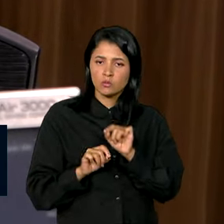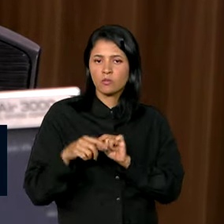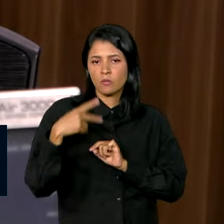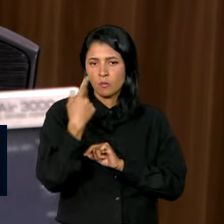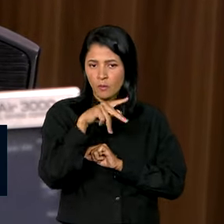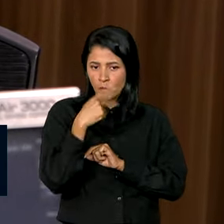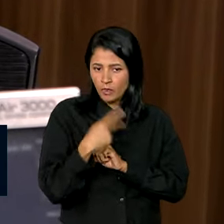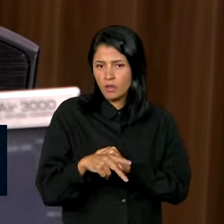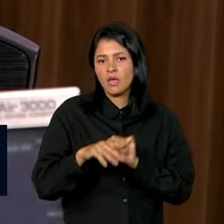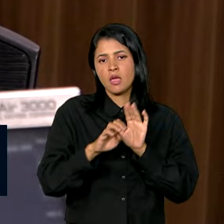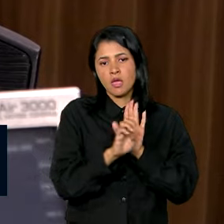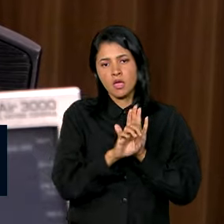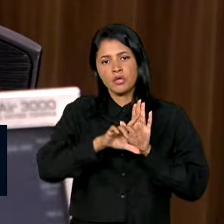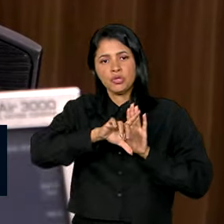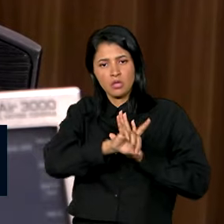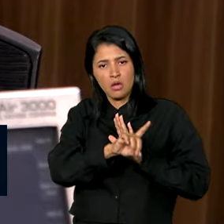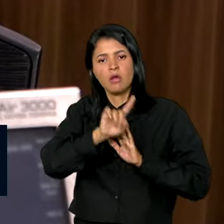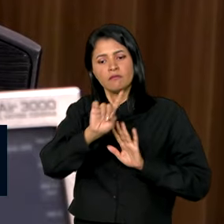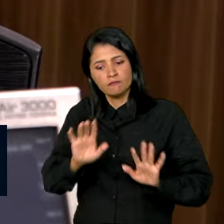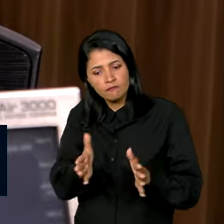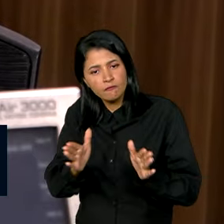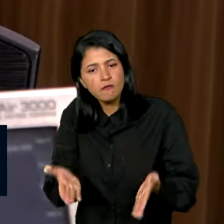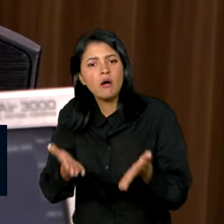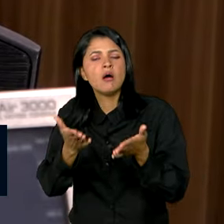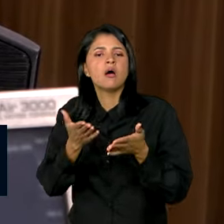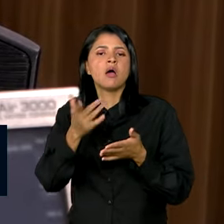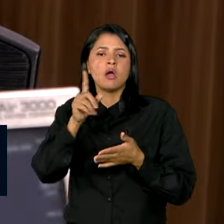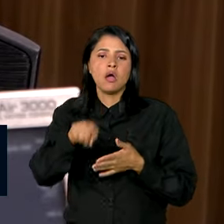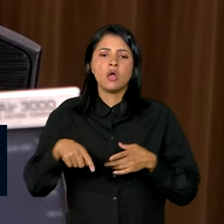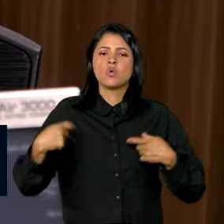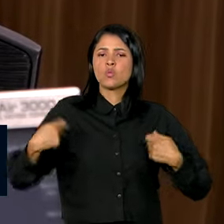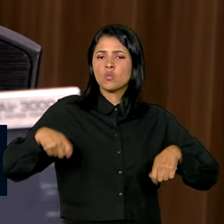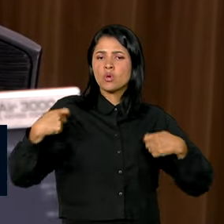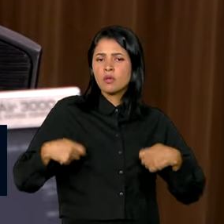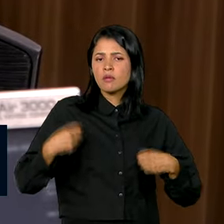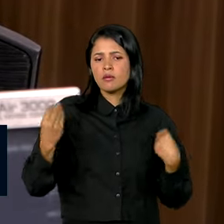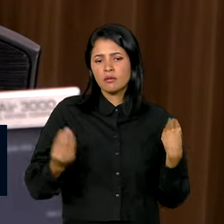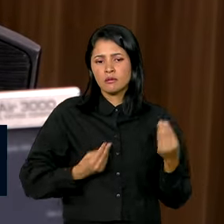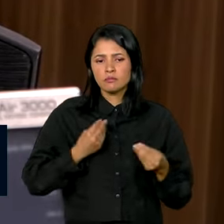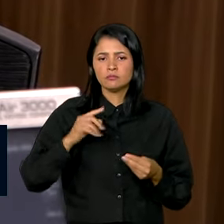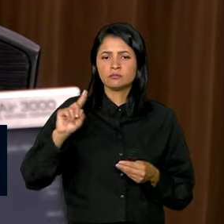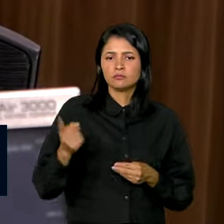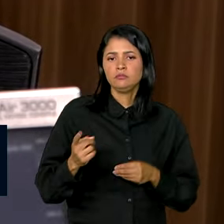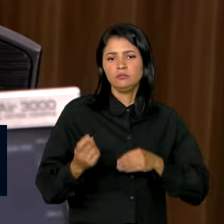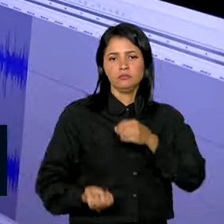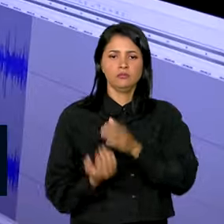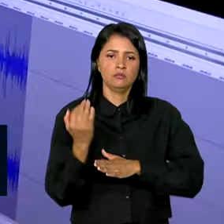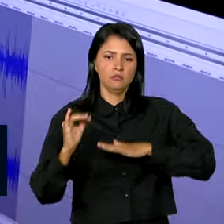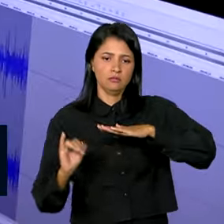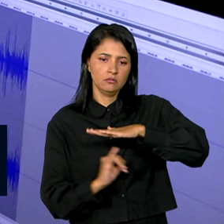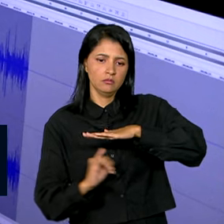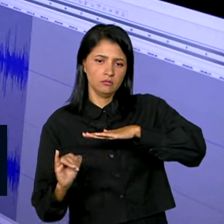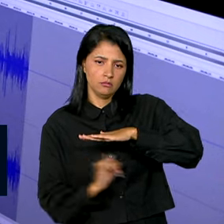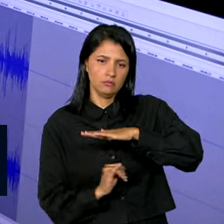que esses os editais, eles vão estimular necessariamente uma instituição,